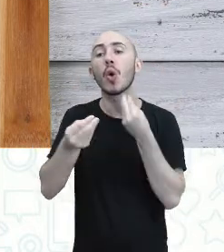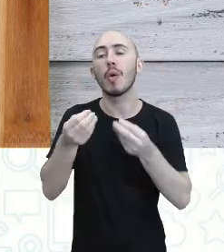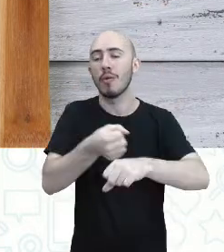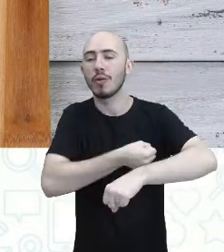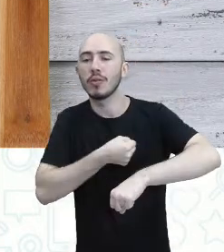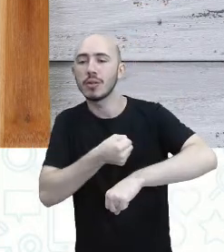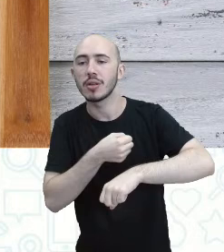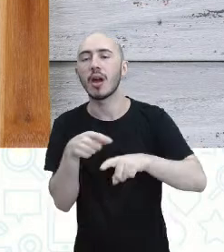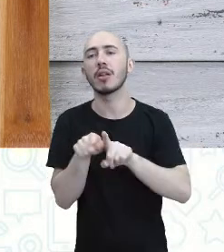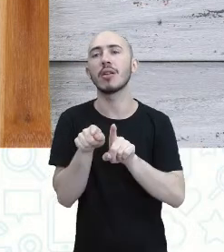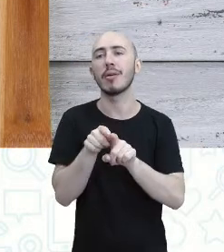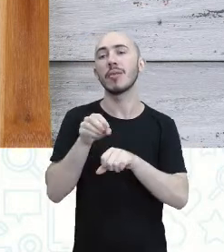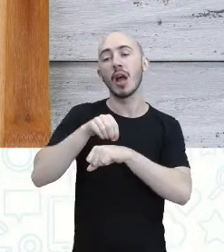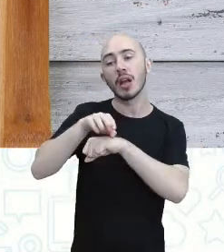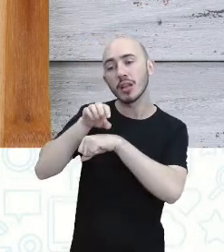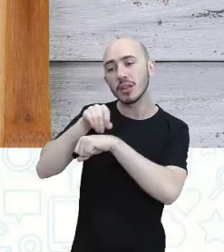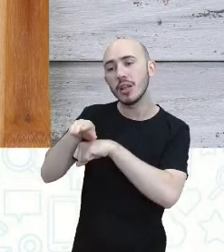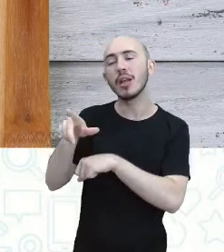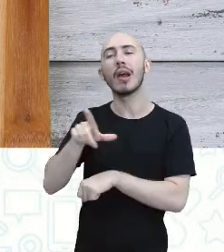preparo, dicas, caso